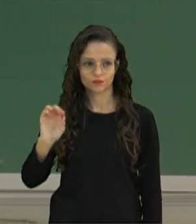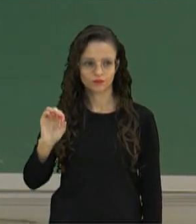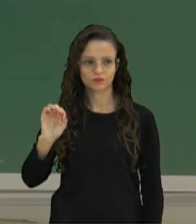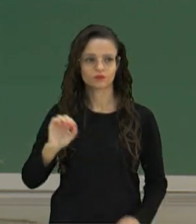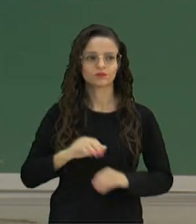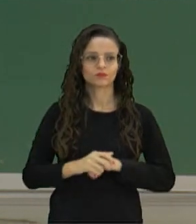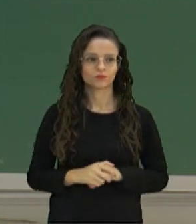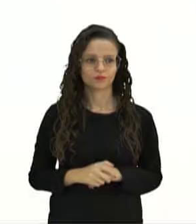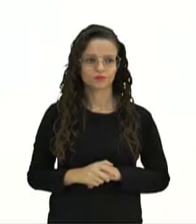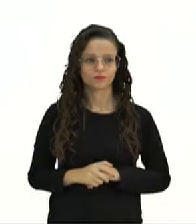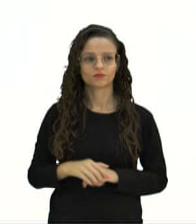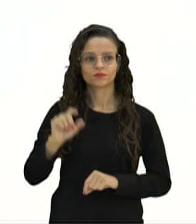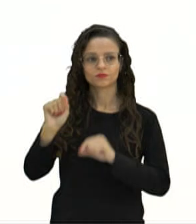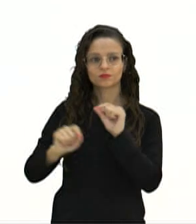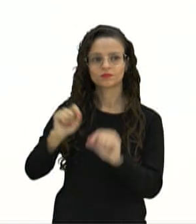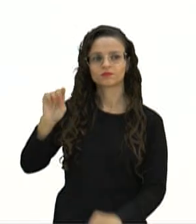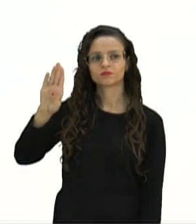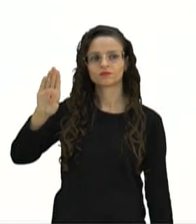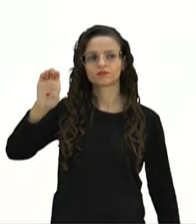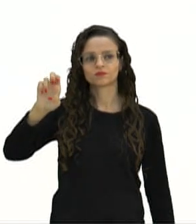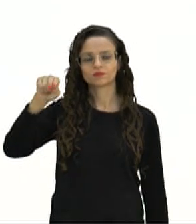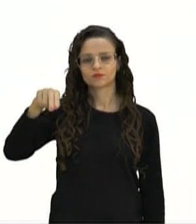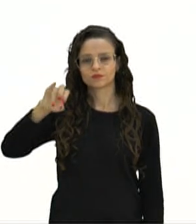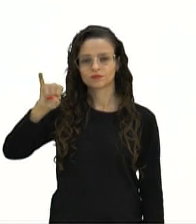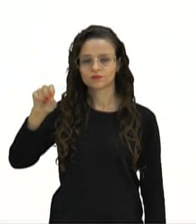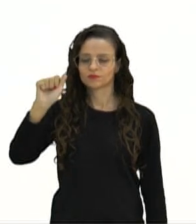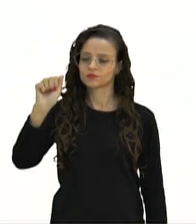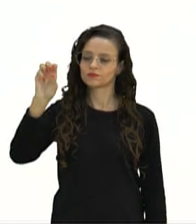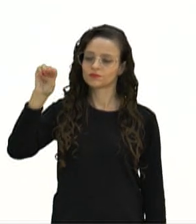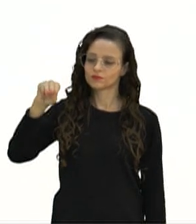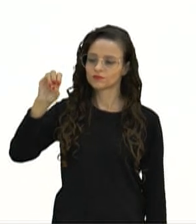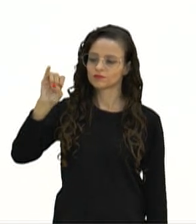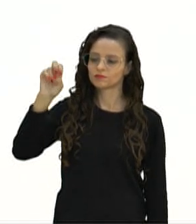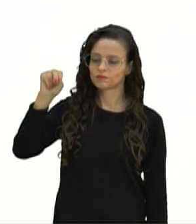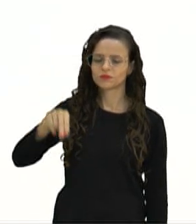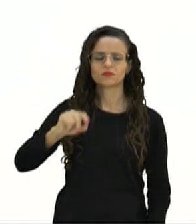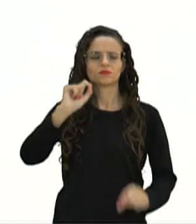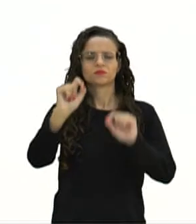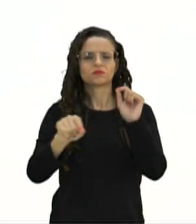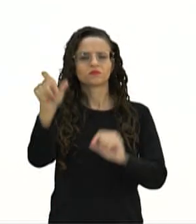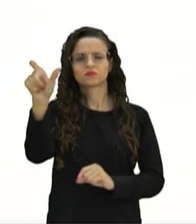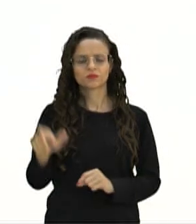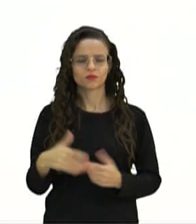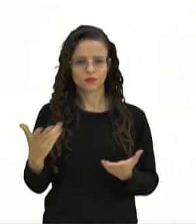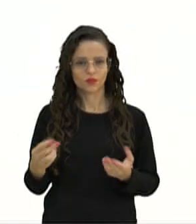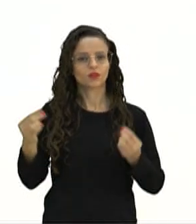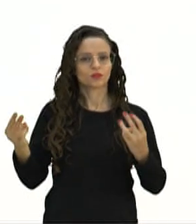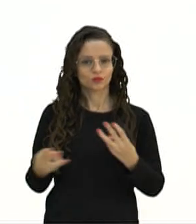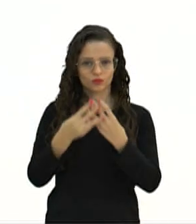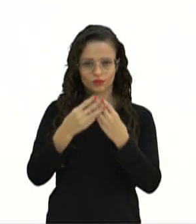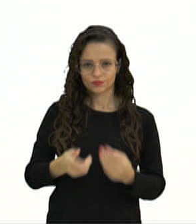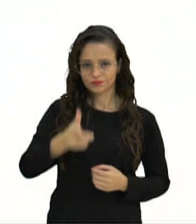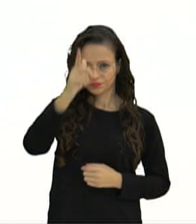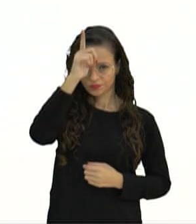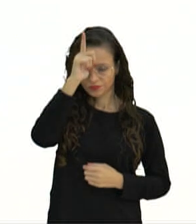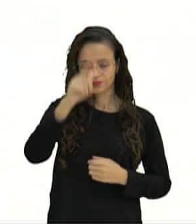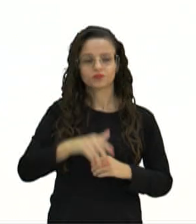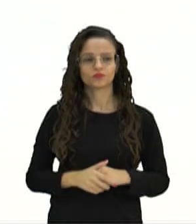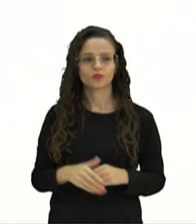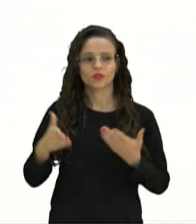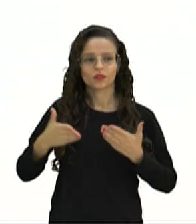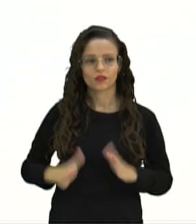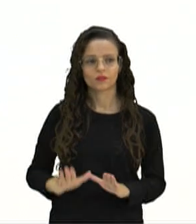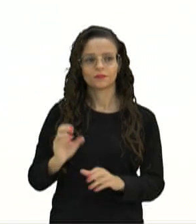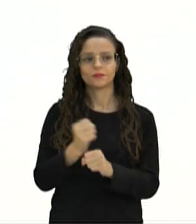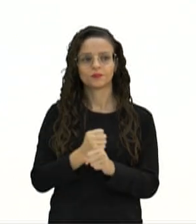foi Benjamin? Walter Benedix Schlosslys Benjamin foi um judeu alemão. Ele nasceu